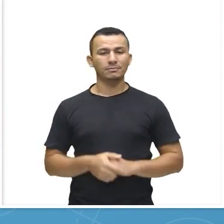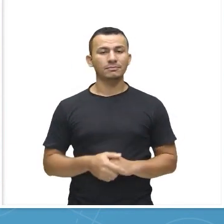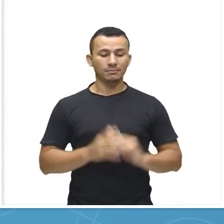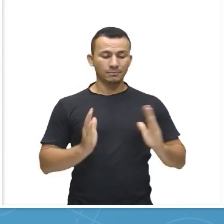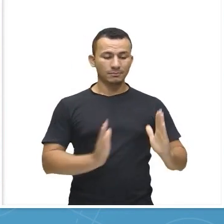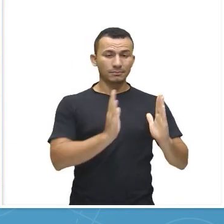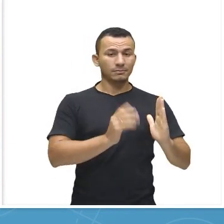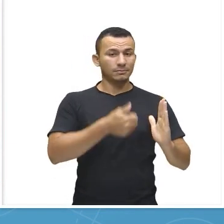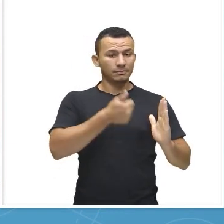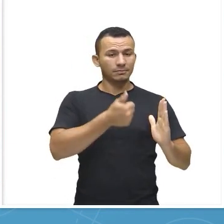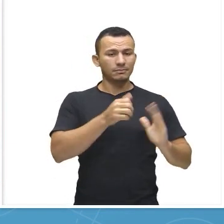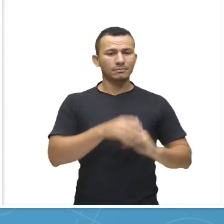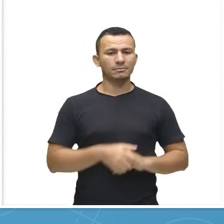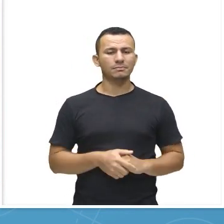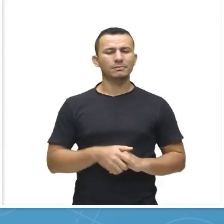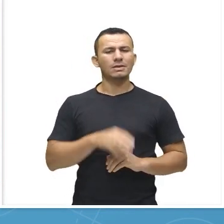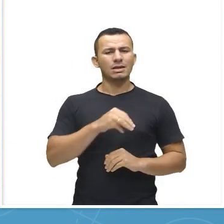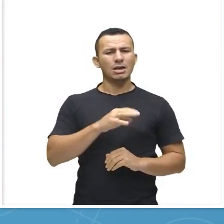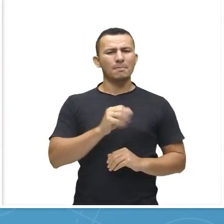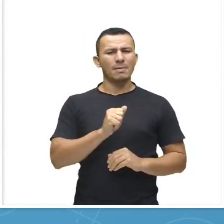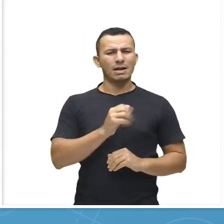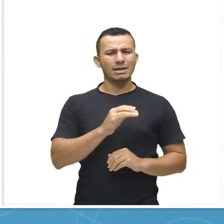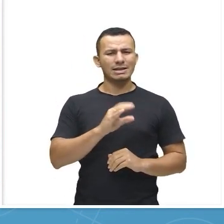coluna. Maciços antigos.